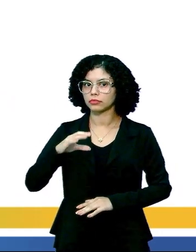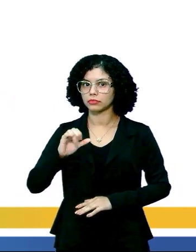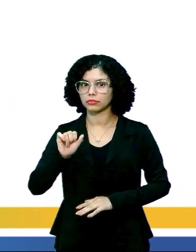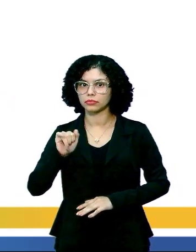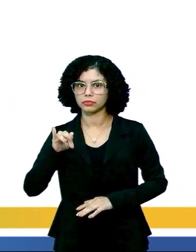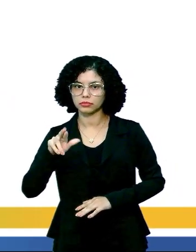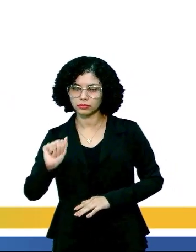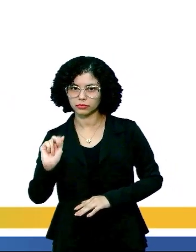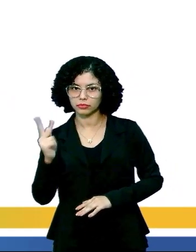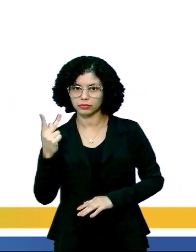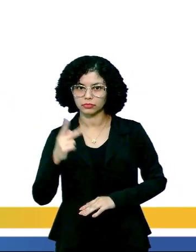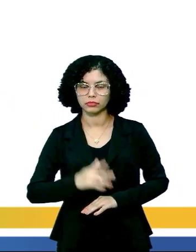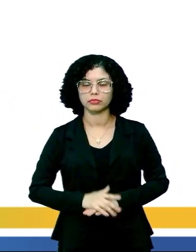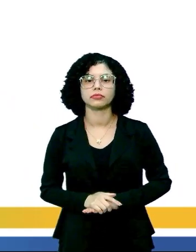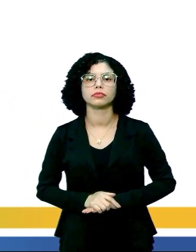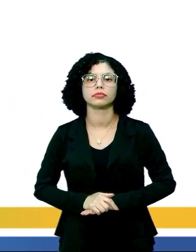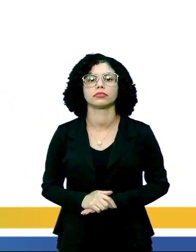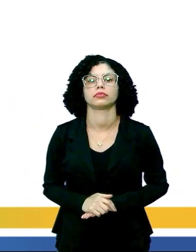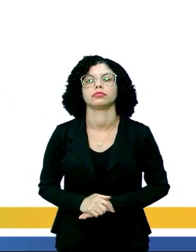seja, French.